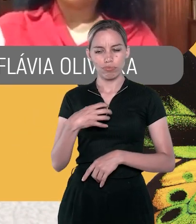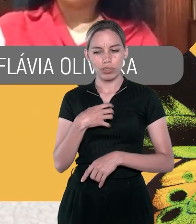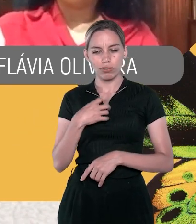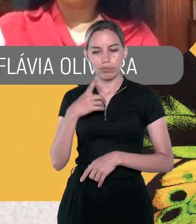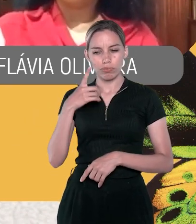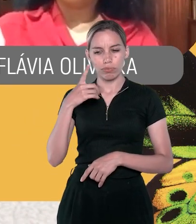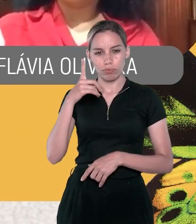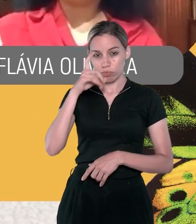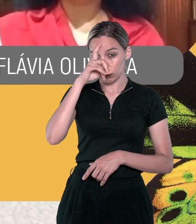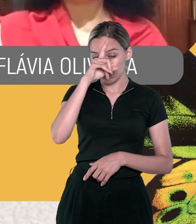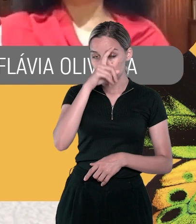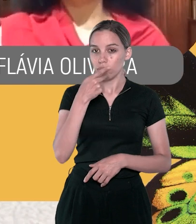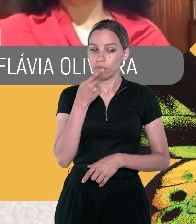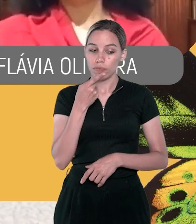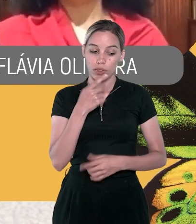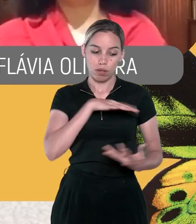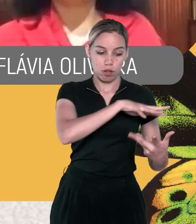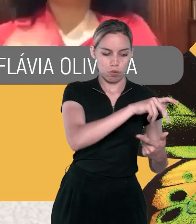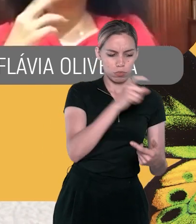falar do mundo dos negros, né?